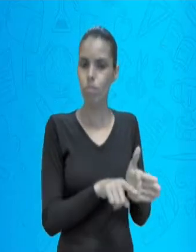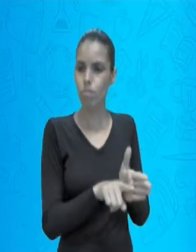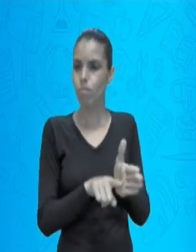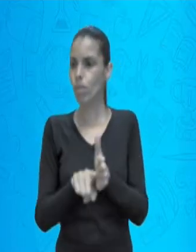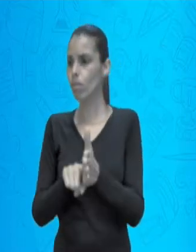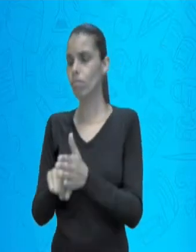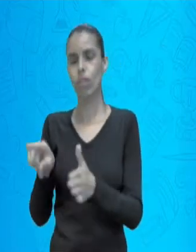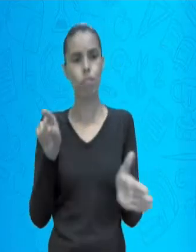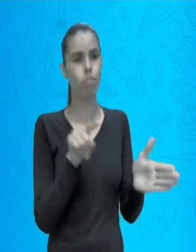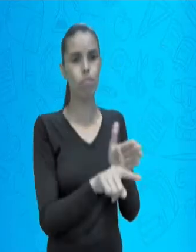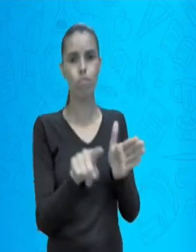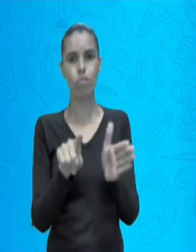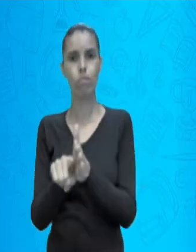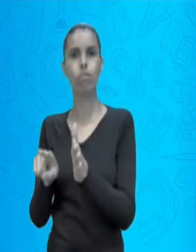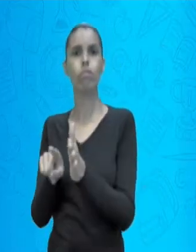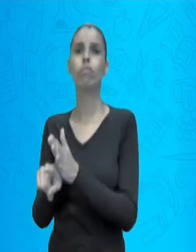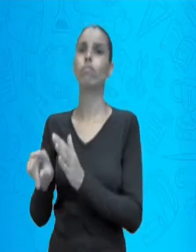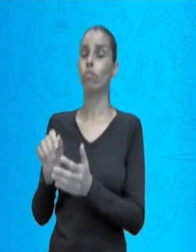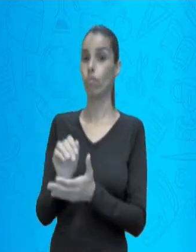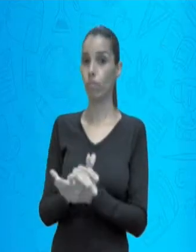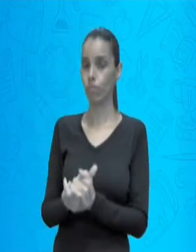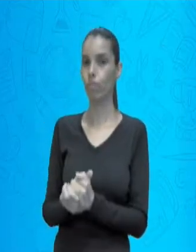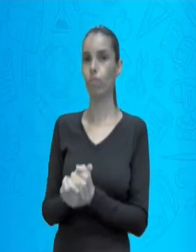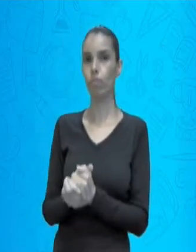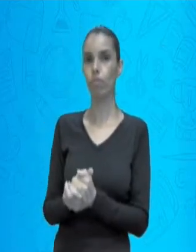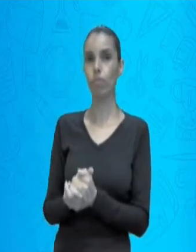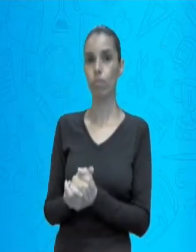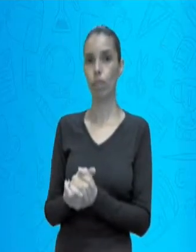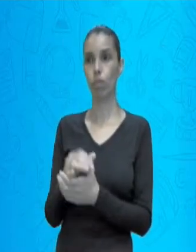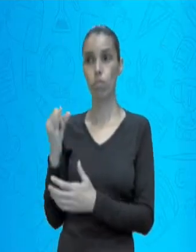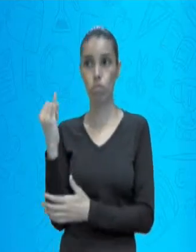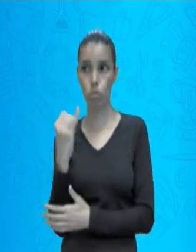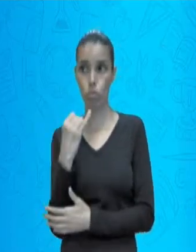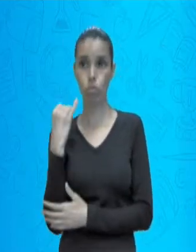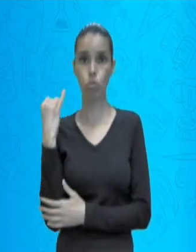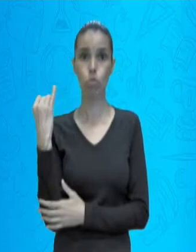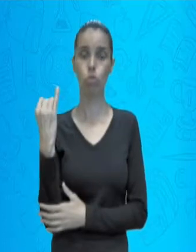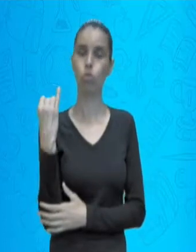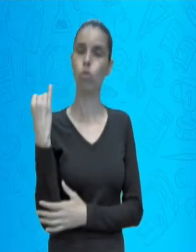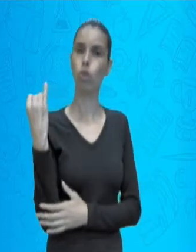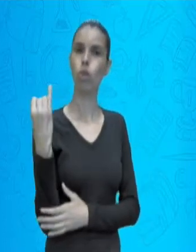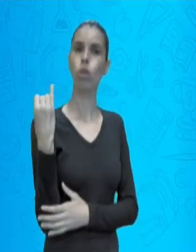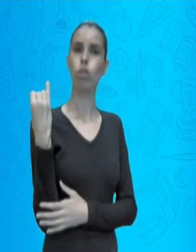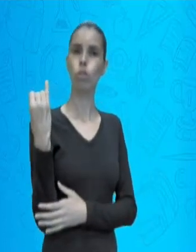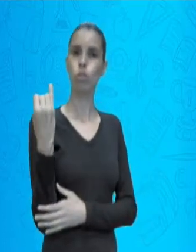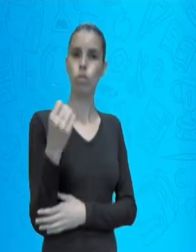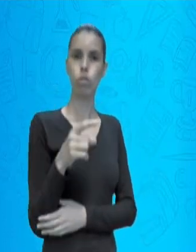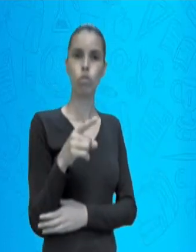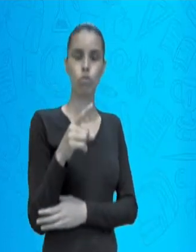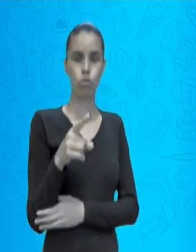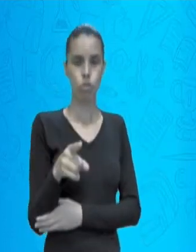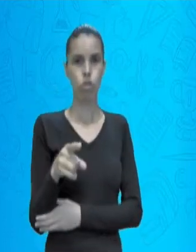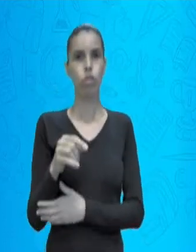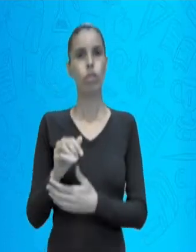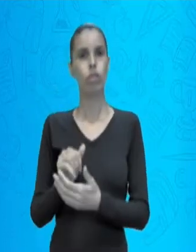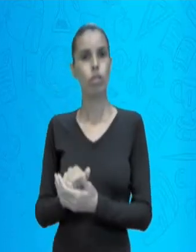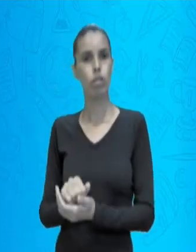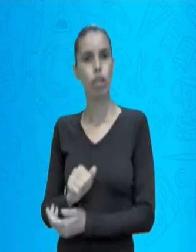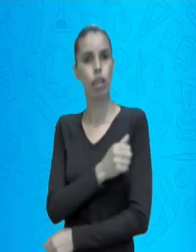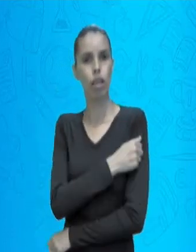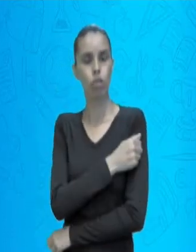viva. Fique atento aos fatos importantes. Quais são os fatos